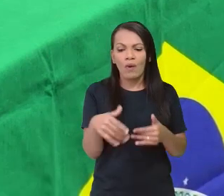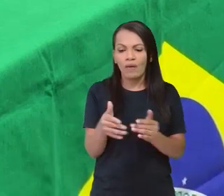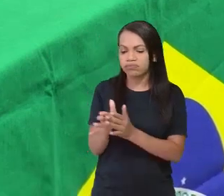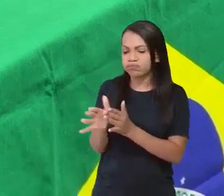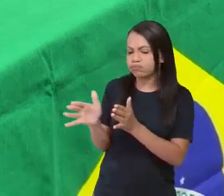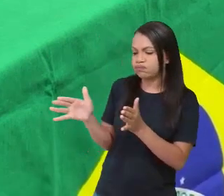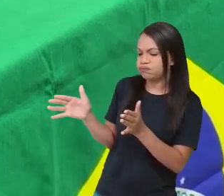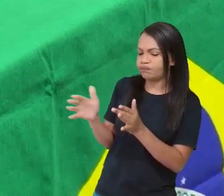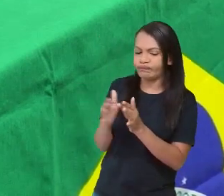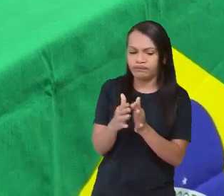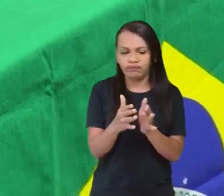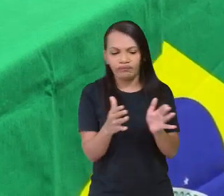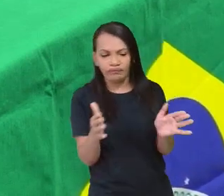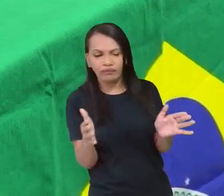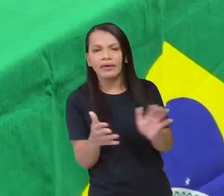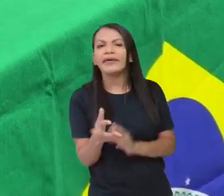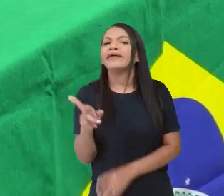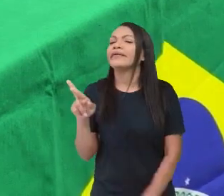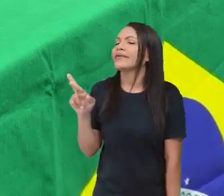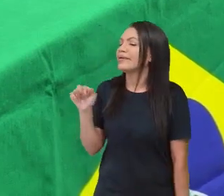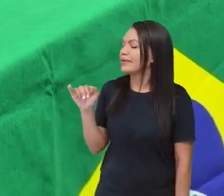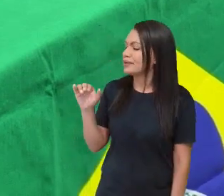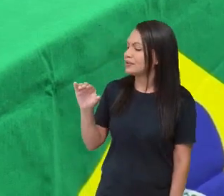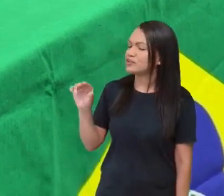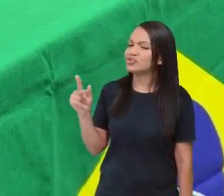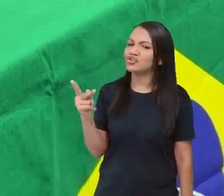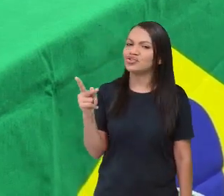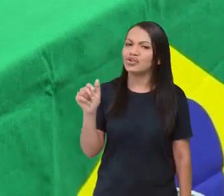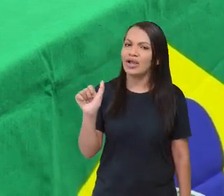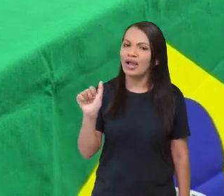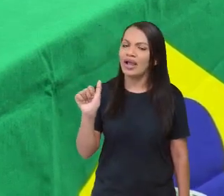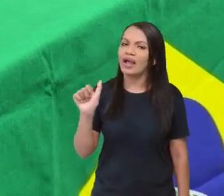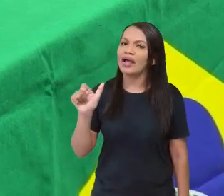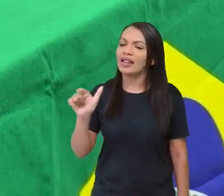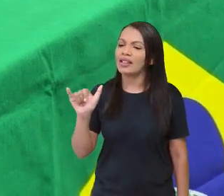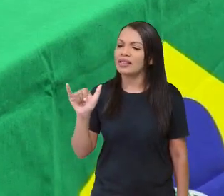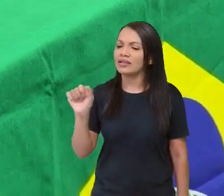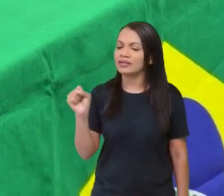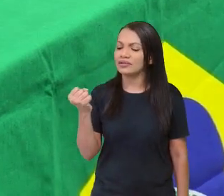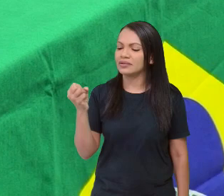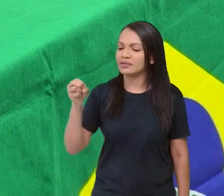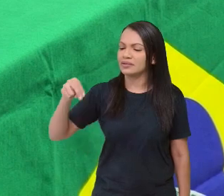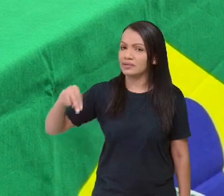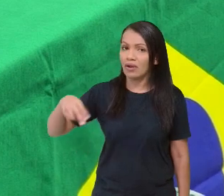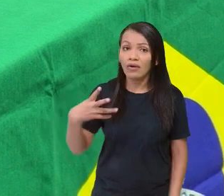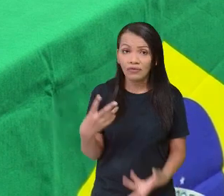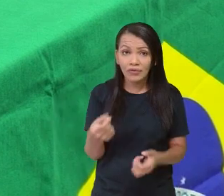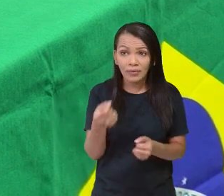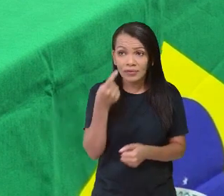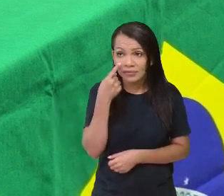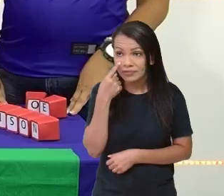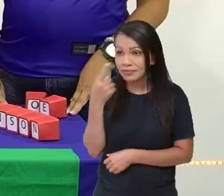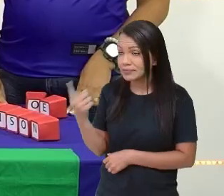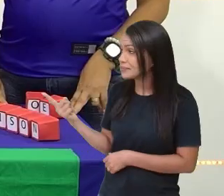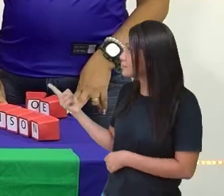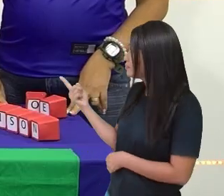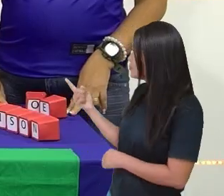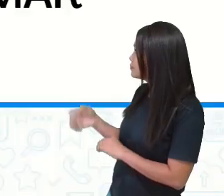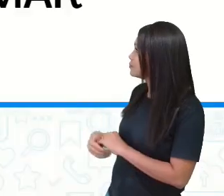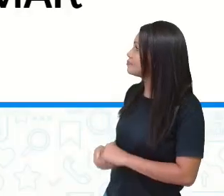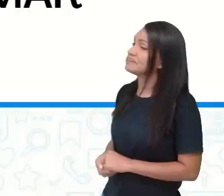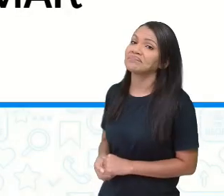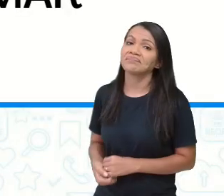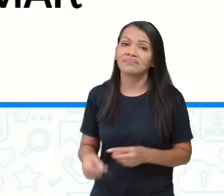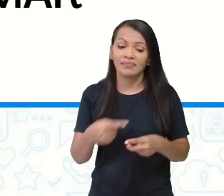Neymar? Richarlison, o nome é bem maior. Bem maior, não é? Mas vamos ver se a professora Kátia acertou. Vini Júnior